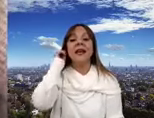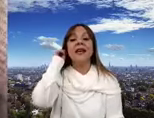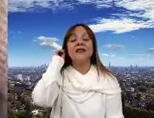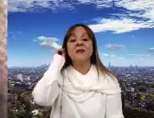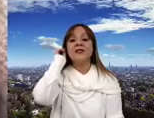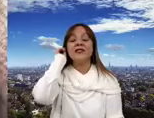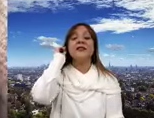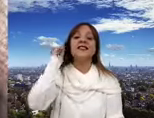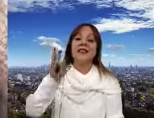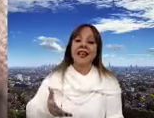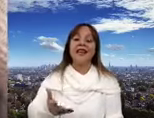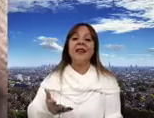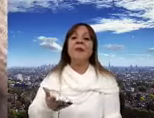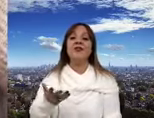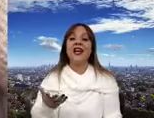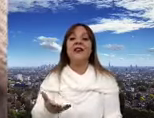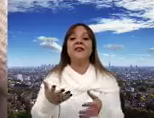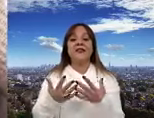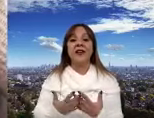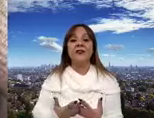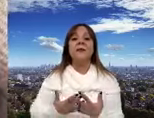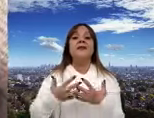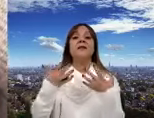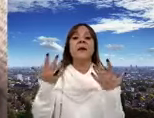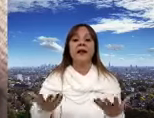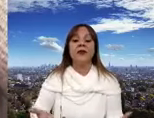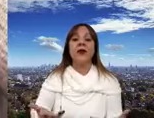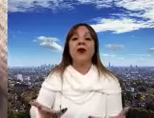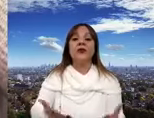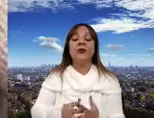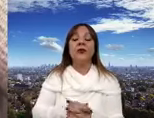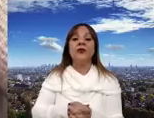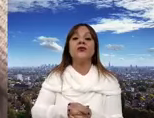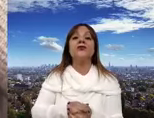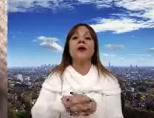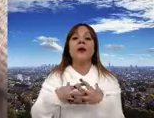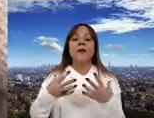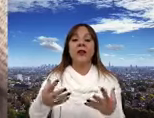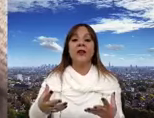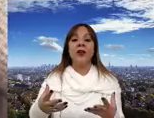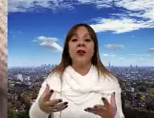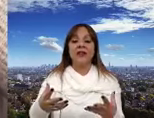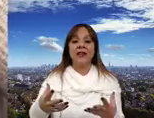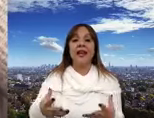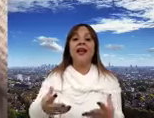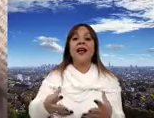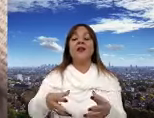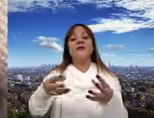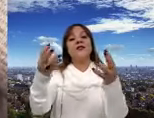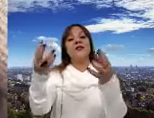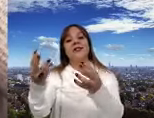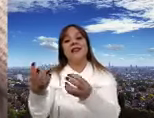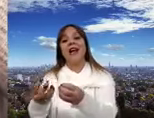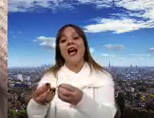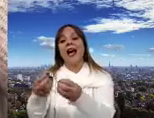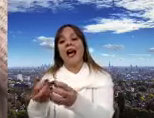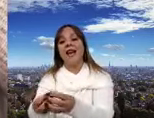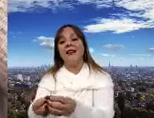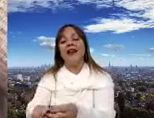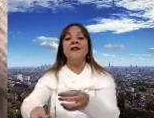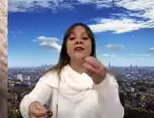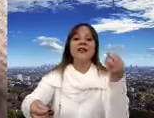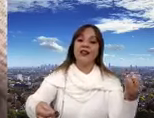a fazerem, né, um projeto em Feltro, participarem do concurso cultural Amor em Nós, né? É como se fosse assim, a Stephanie e